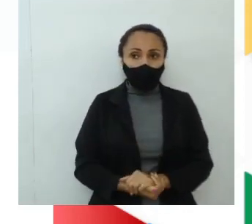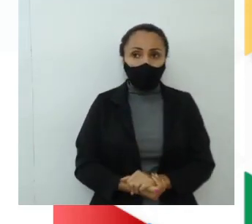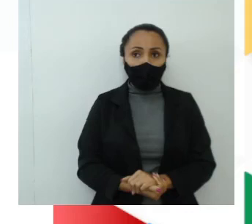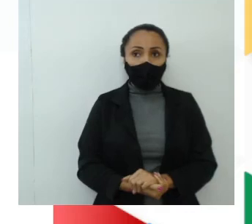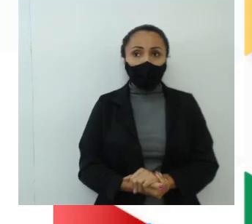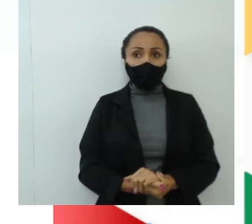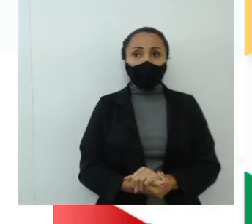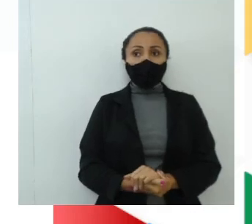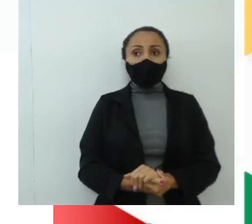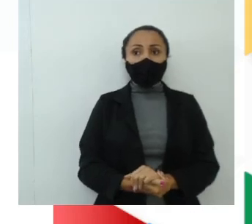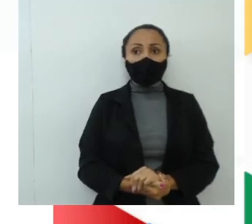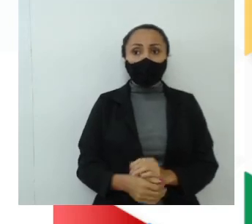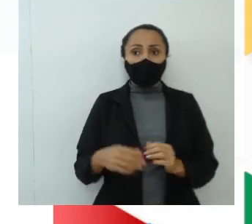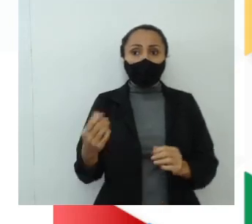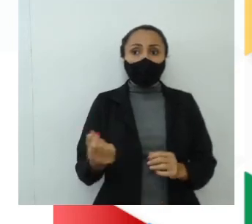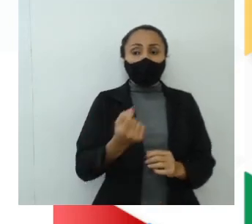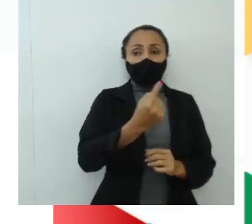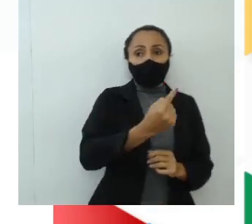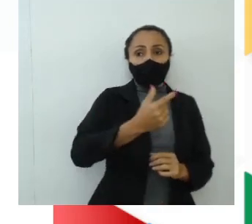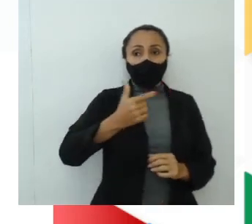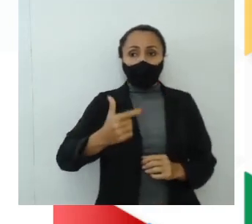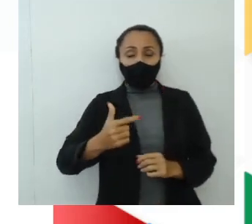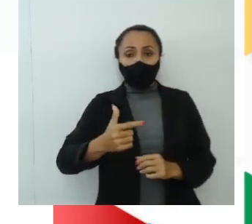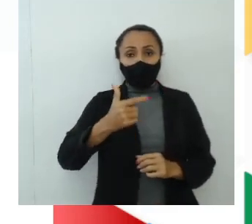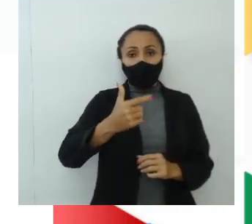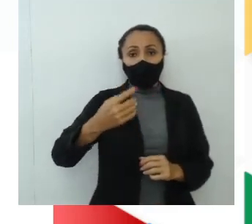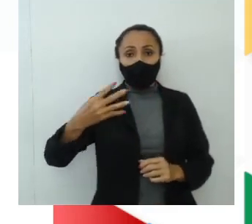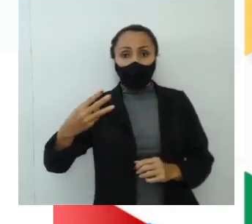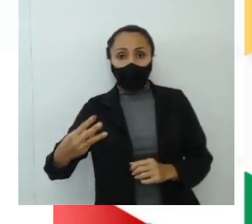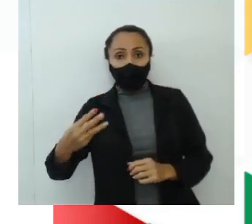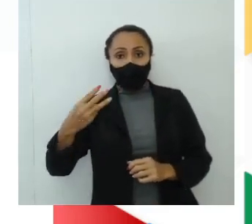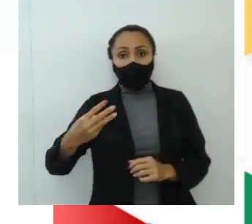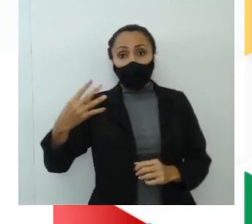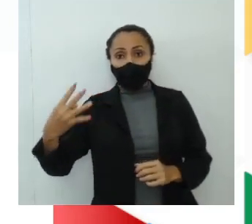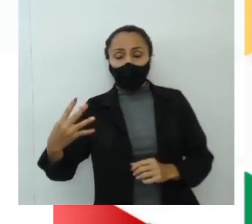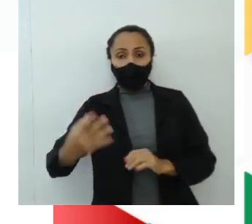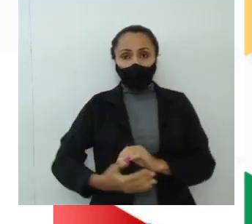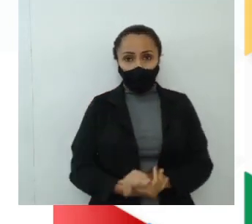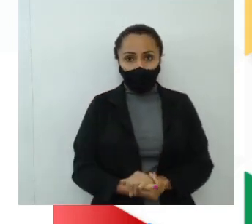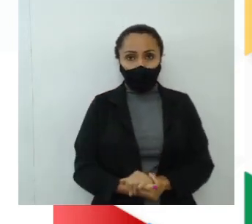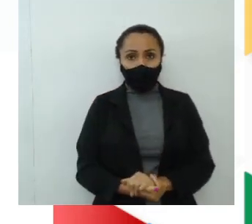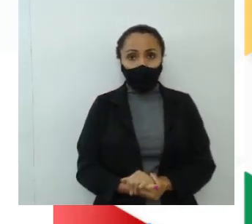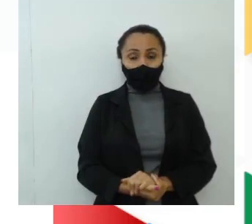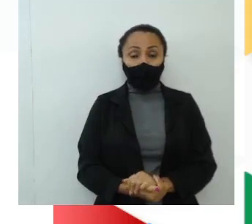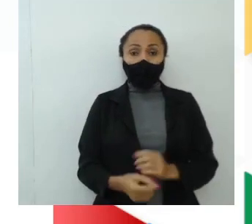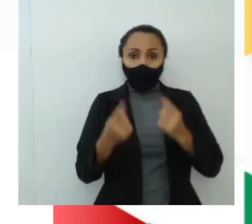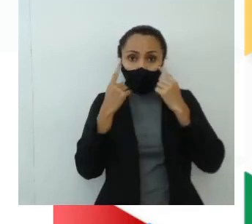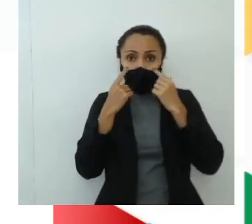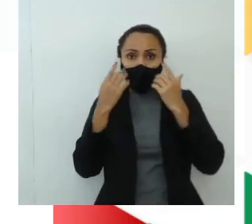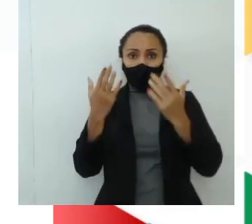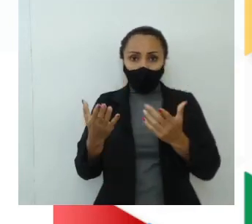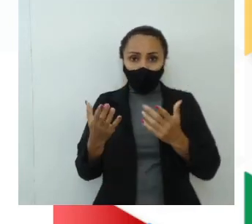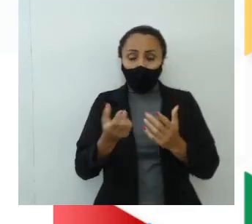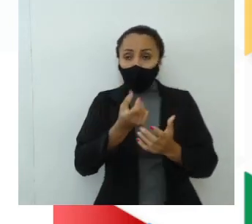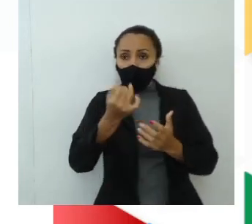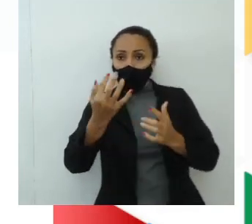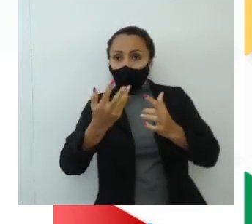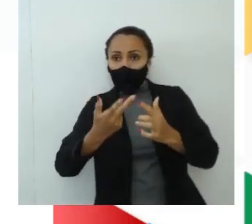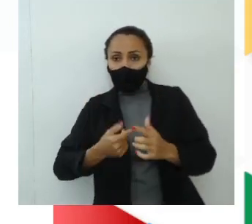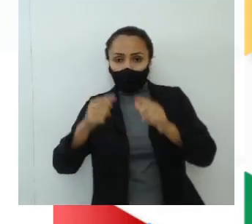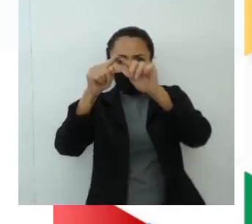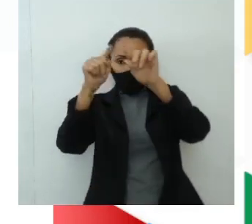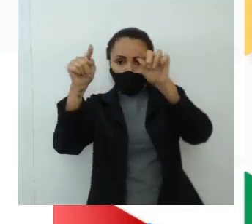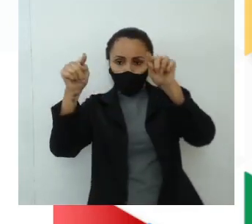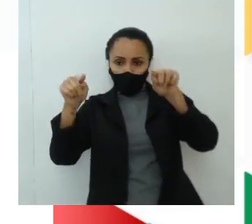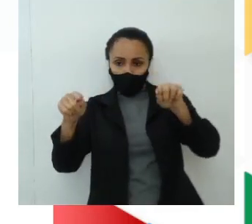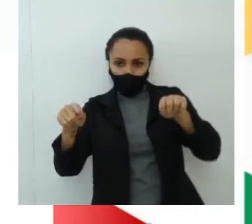1 ao 2, do 2 ao 3, do 3 ao 4. Olhando aí a quantidade de quadradinhos na malha